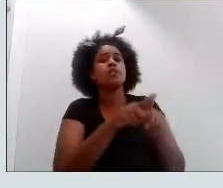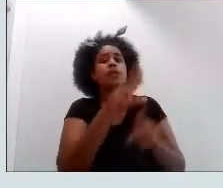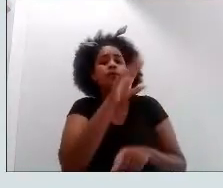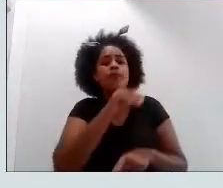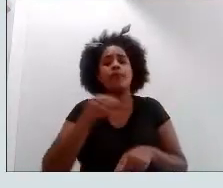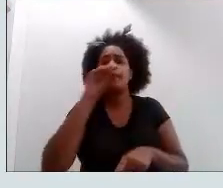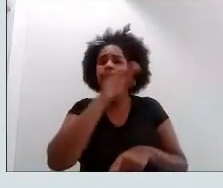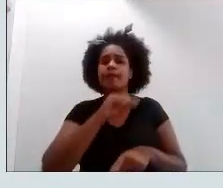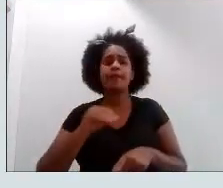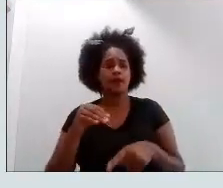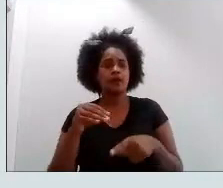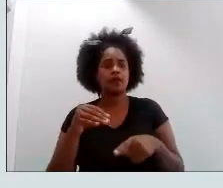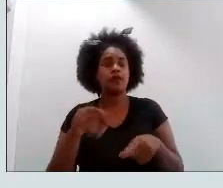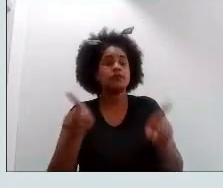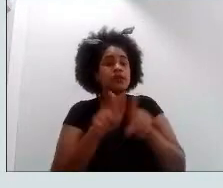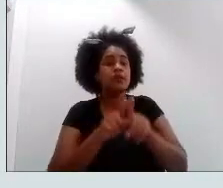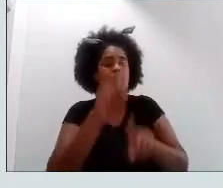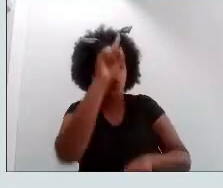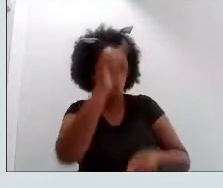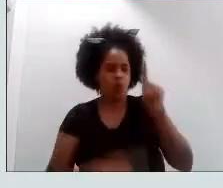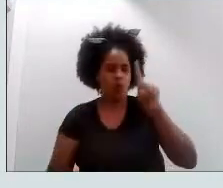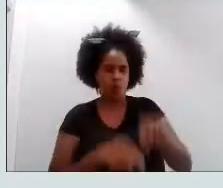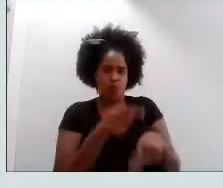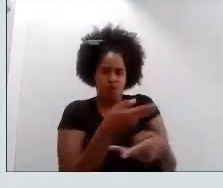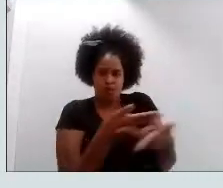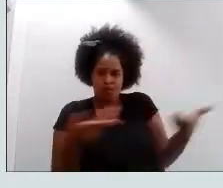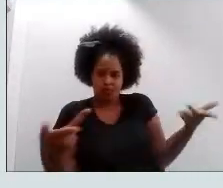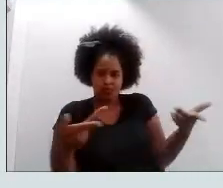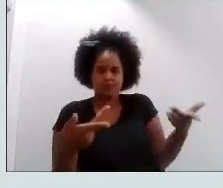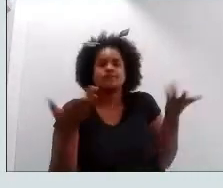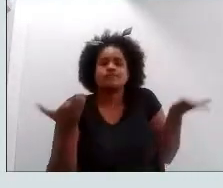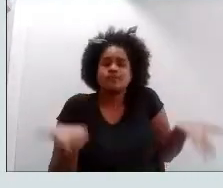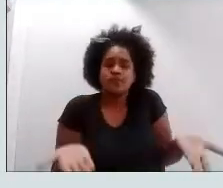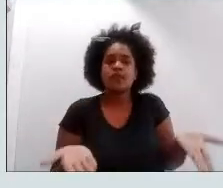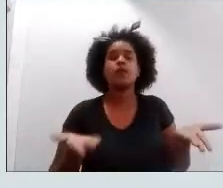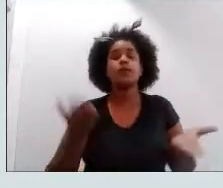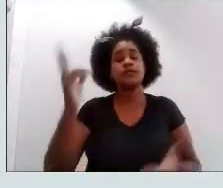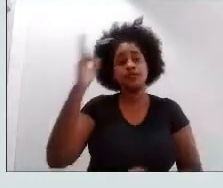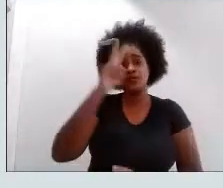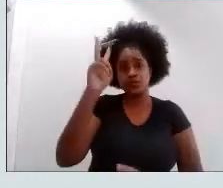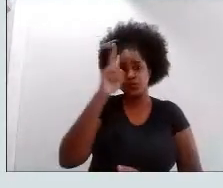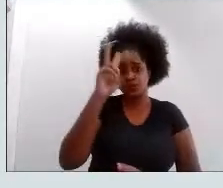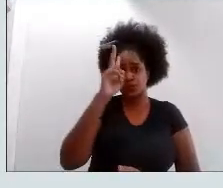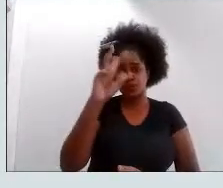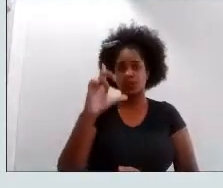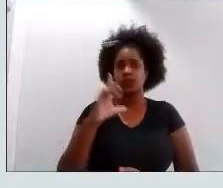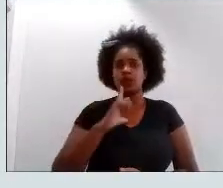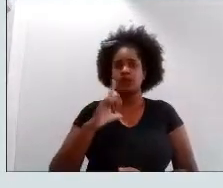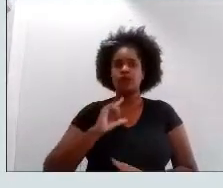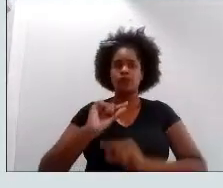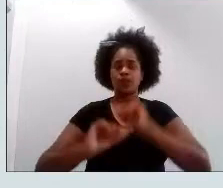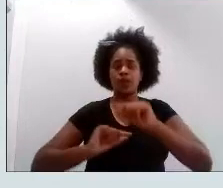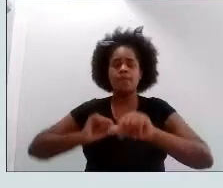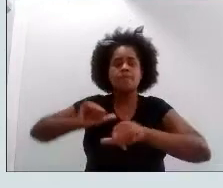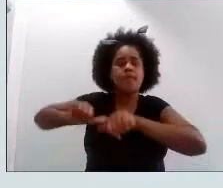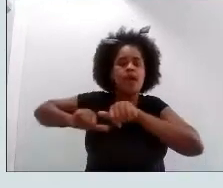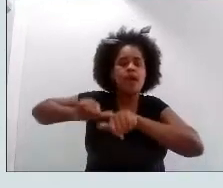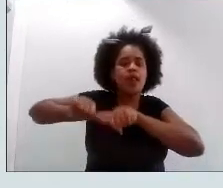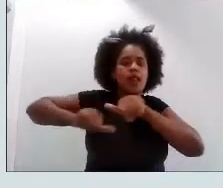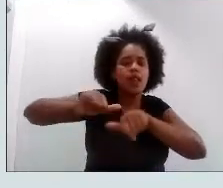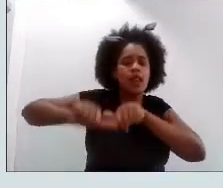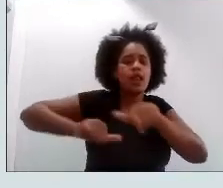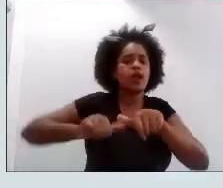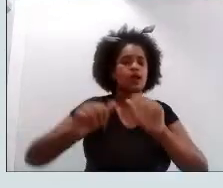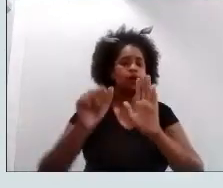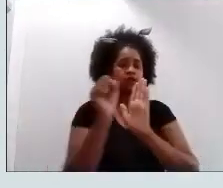vestígios materiais. A própria dinâmica da história, ela teve uma mudança, especialmente durante o